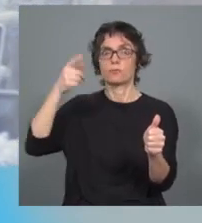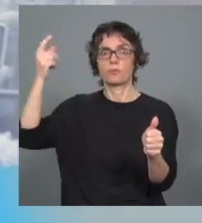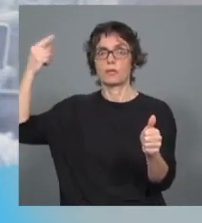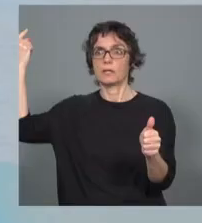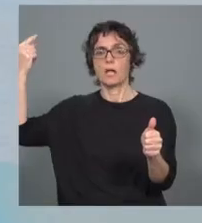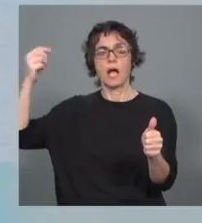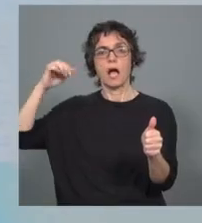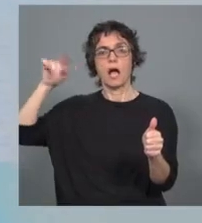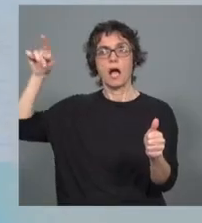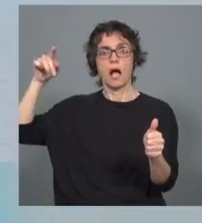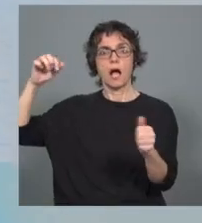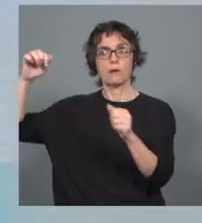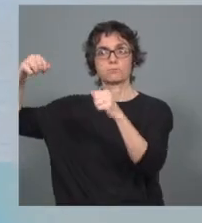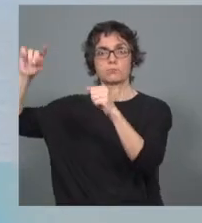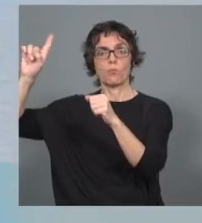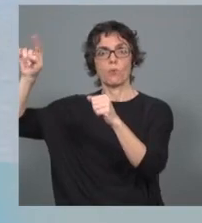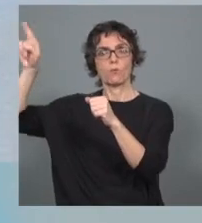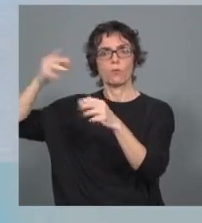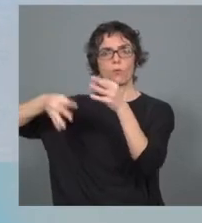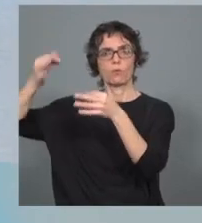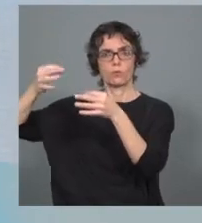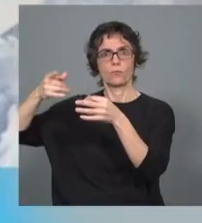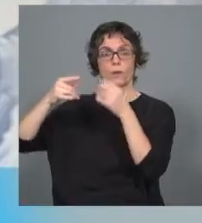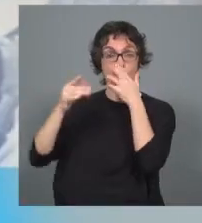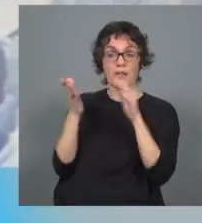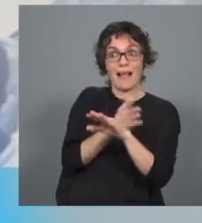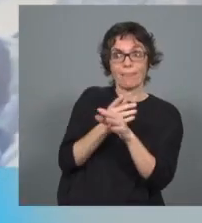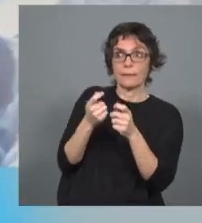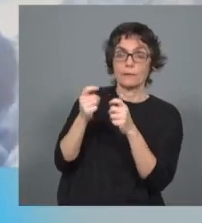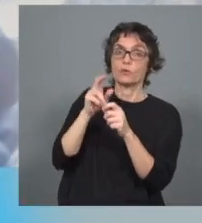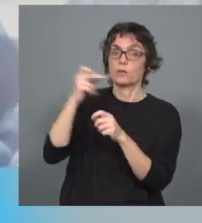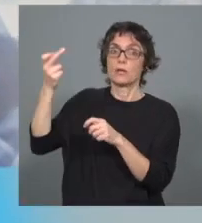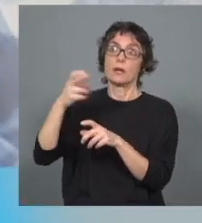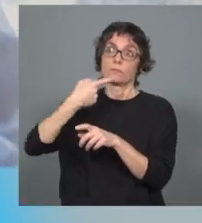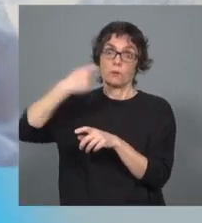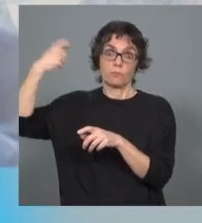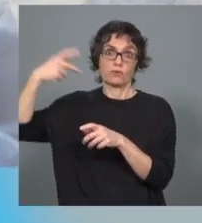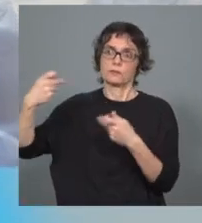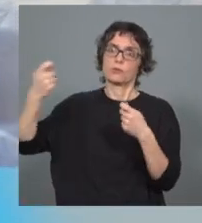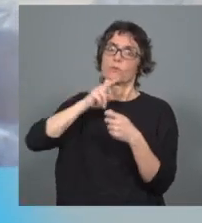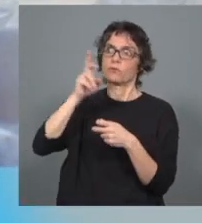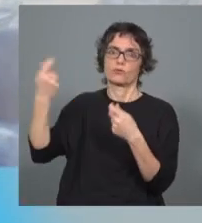condições claras, precisas, antecipáveis e controláveis. Não é? Exatamente. É exatamente isso, a síntese é